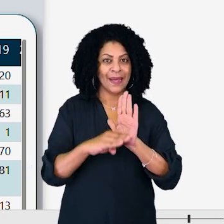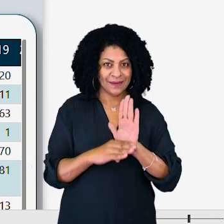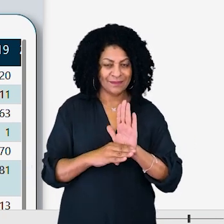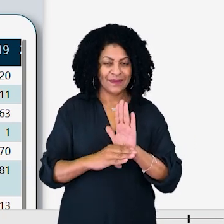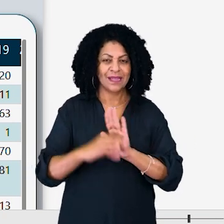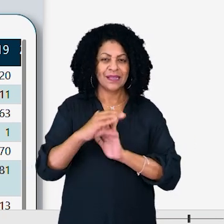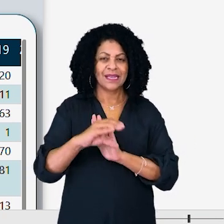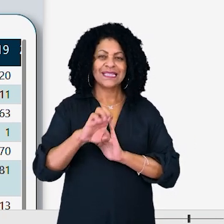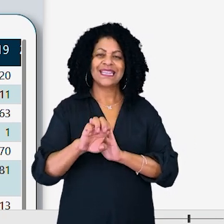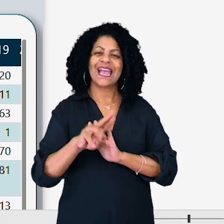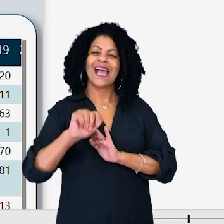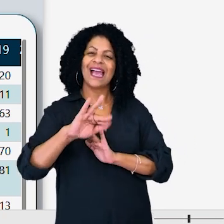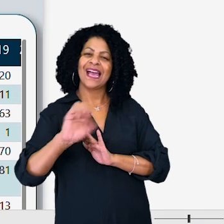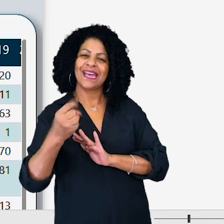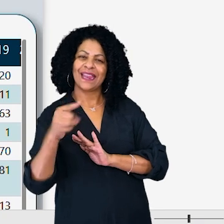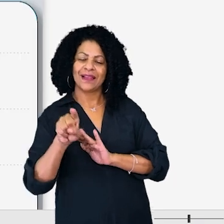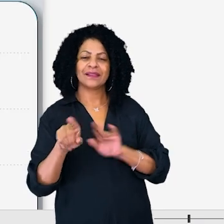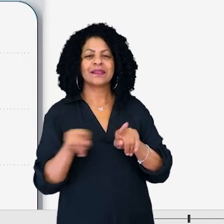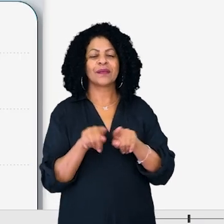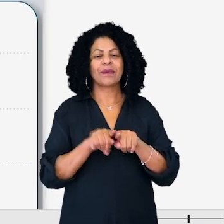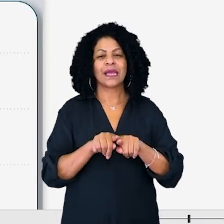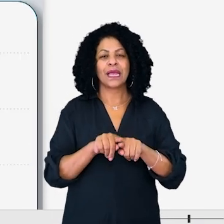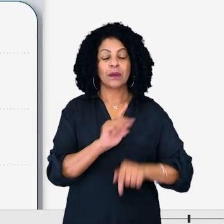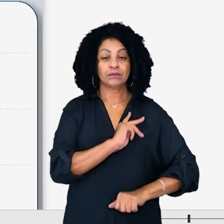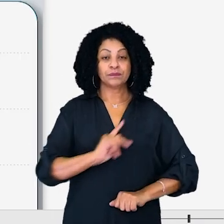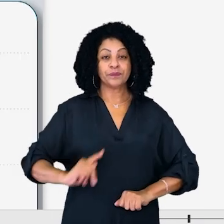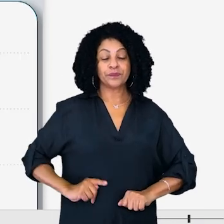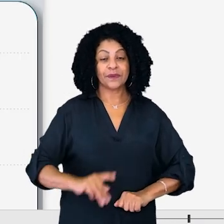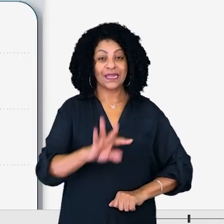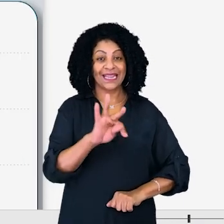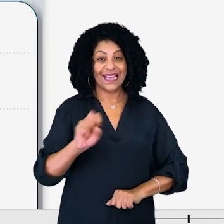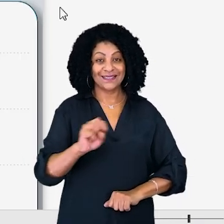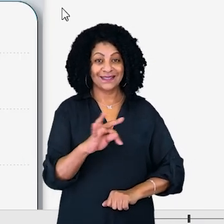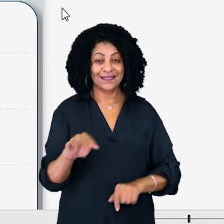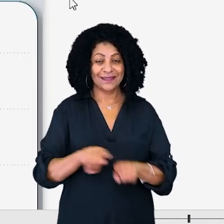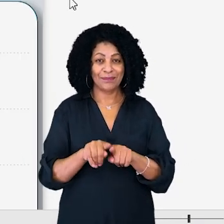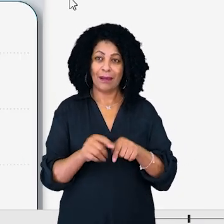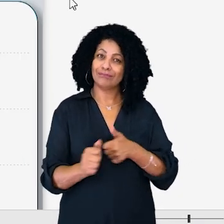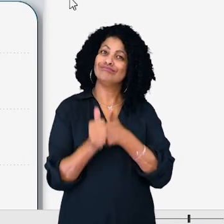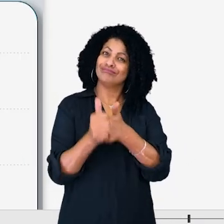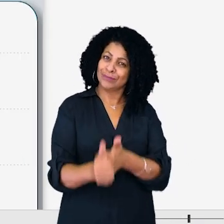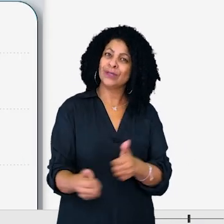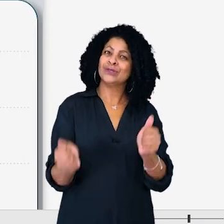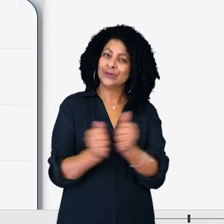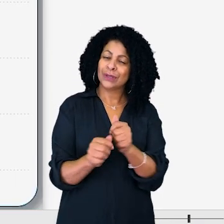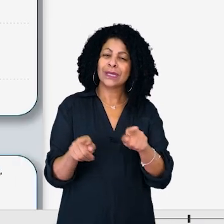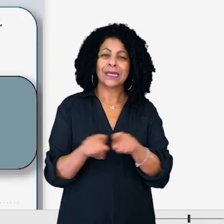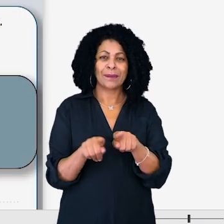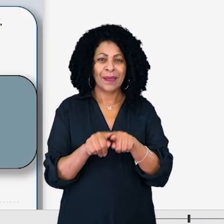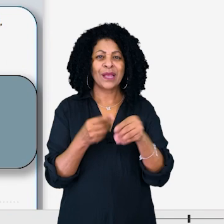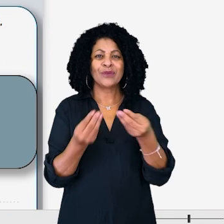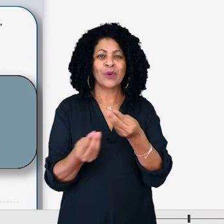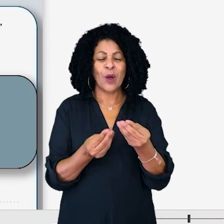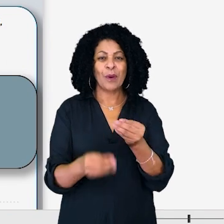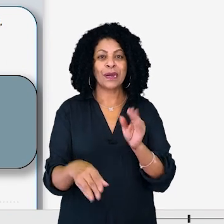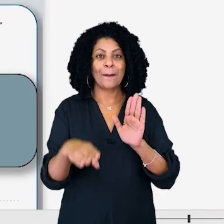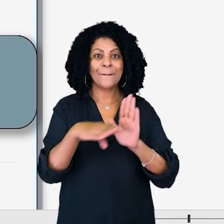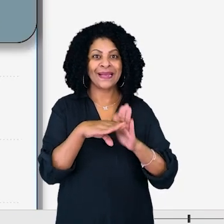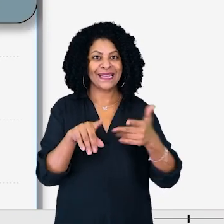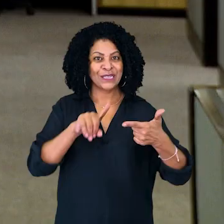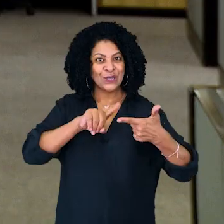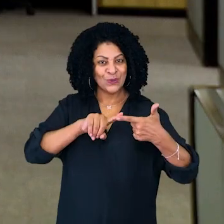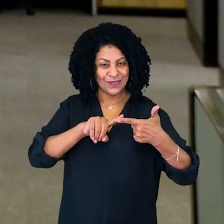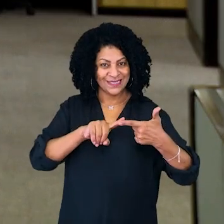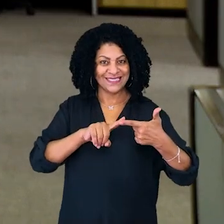auxiliará a presidência do TST e também todos os gabinetes a acompanharem um cumprimento da Meta